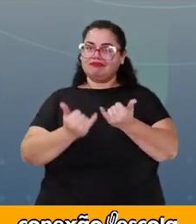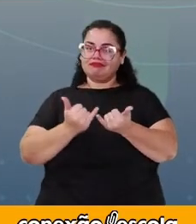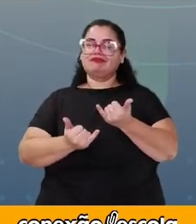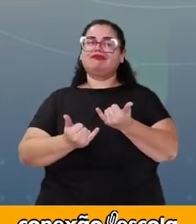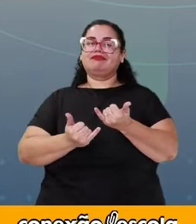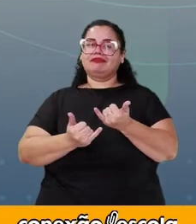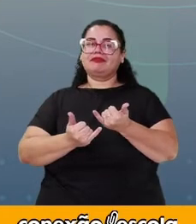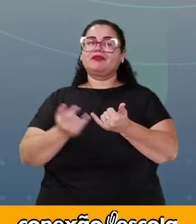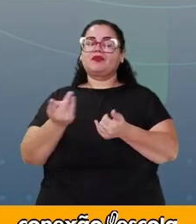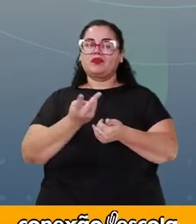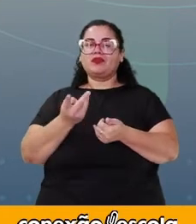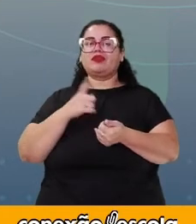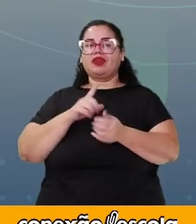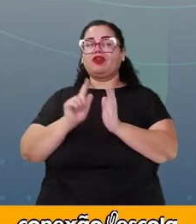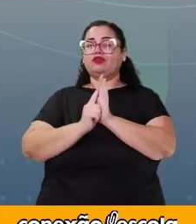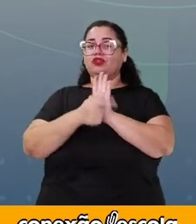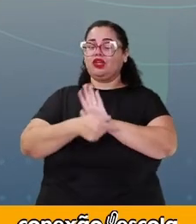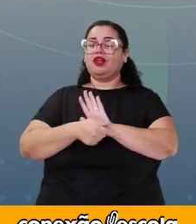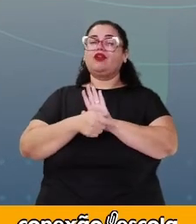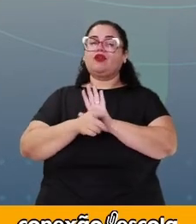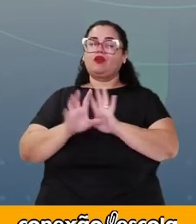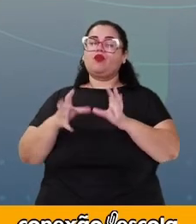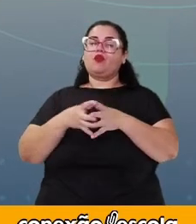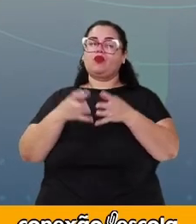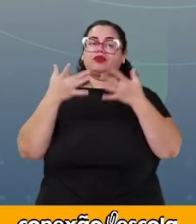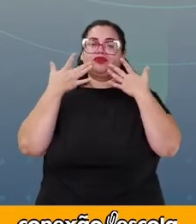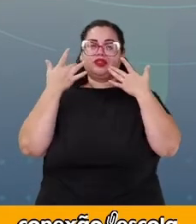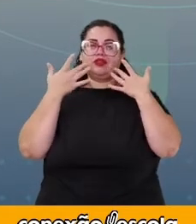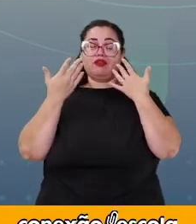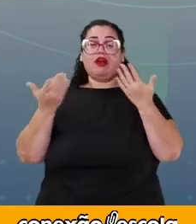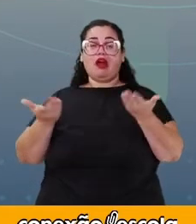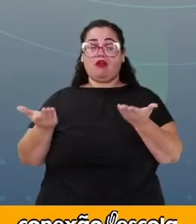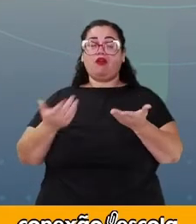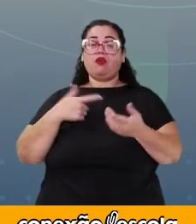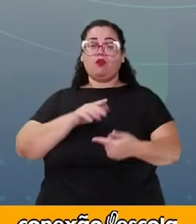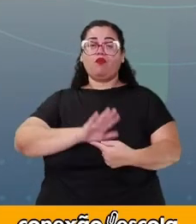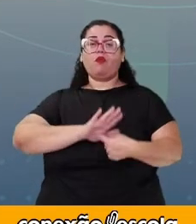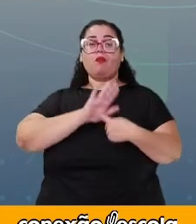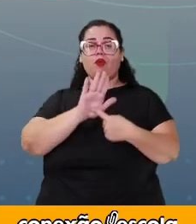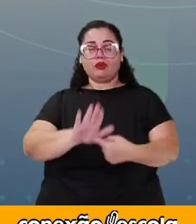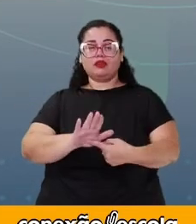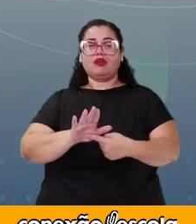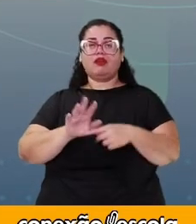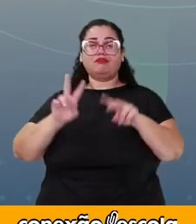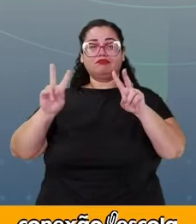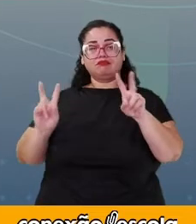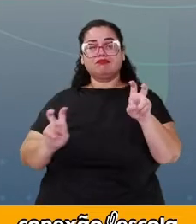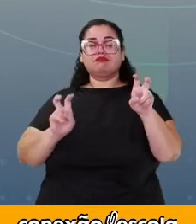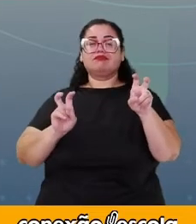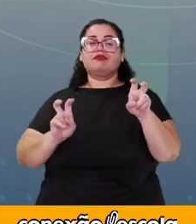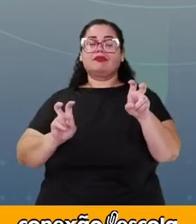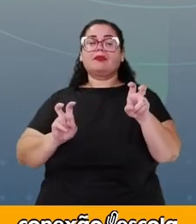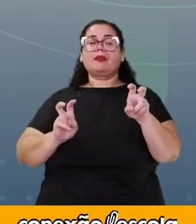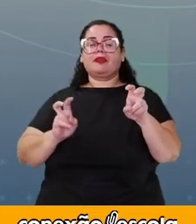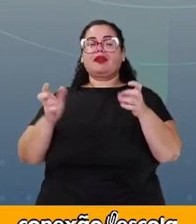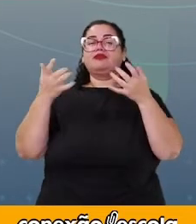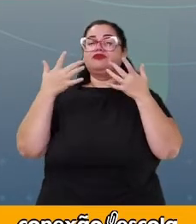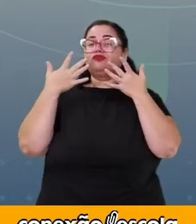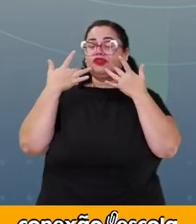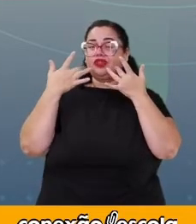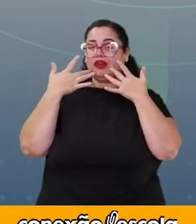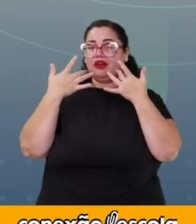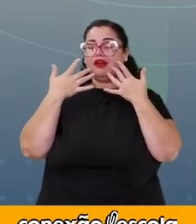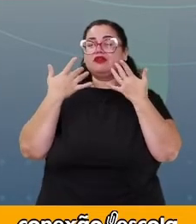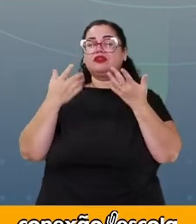Fazem parte, portanto, do gênero peça teatral. Eu vou te mostrar um trecho de uma peça